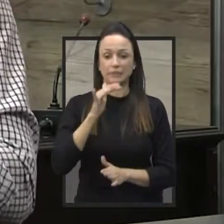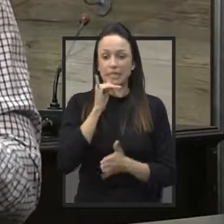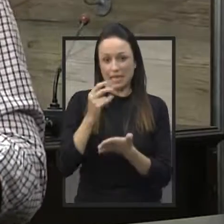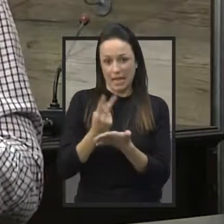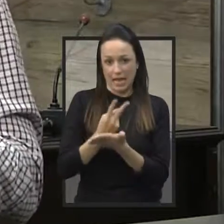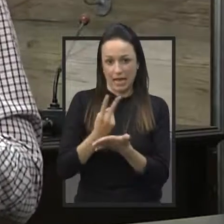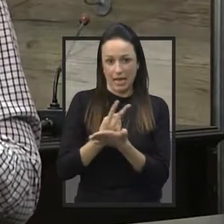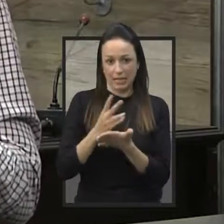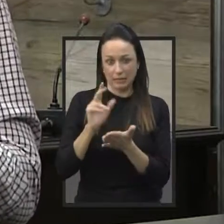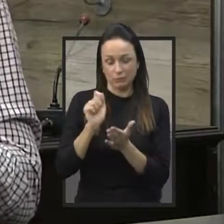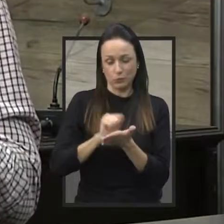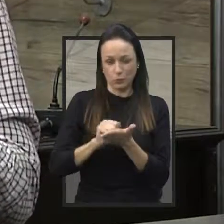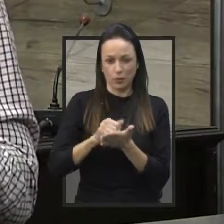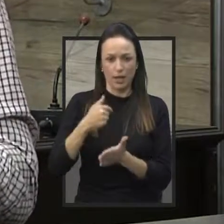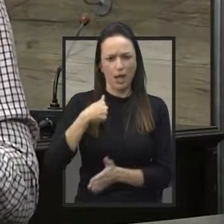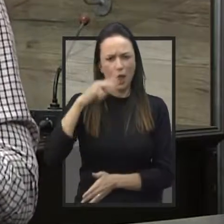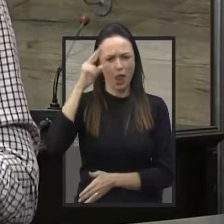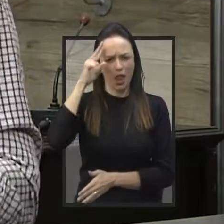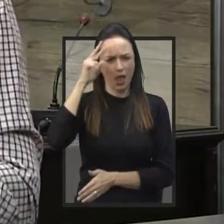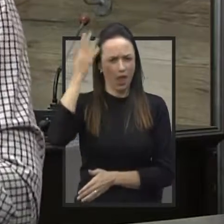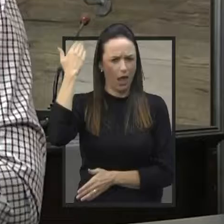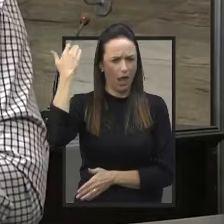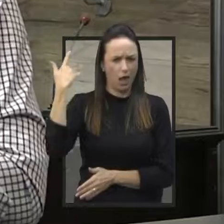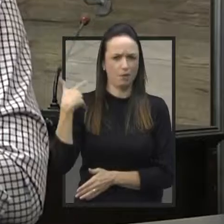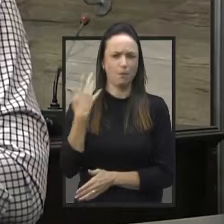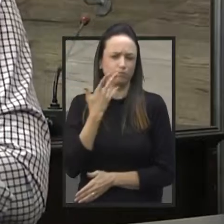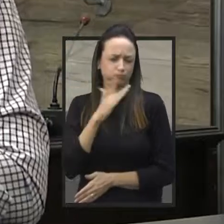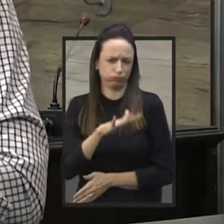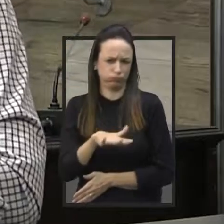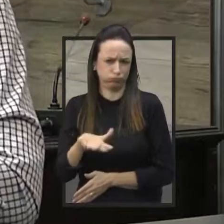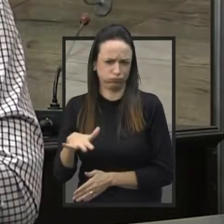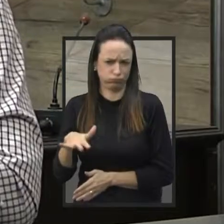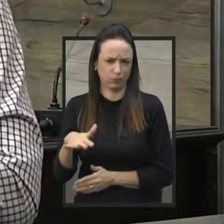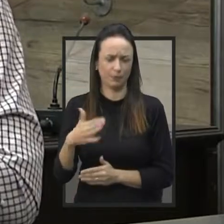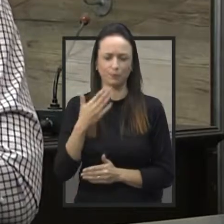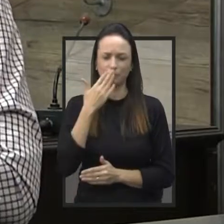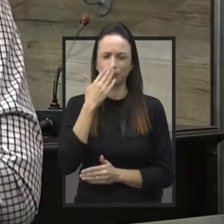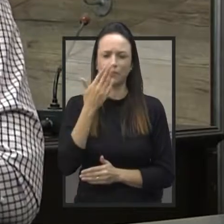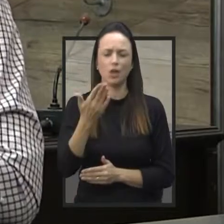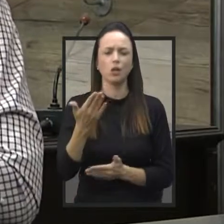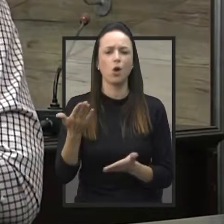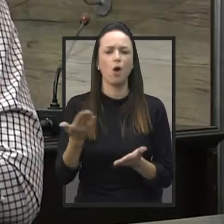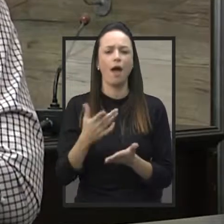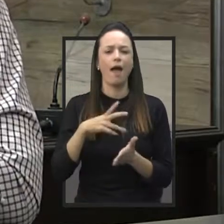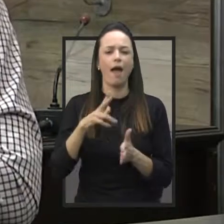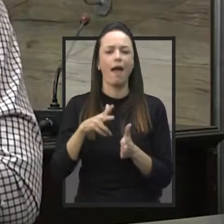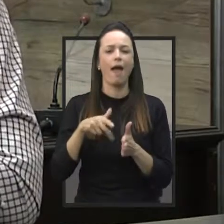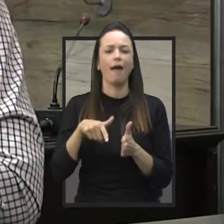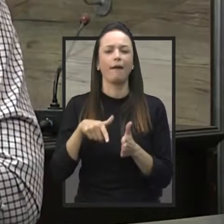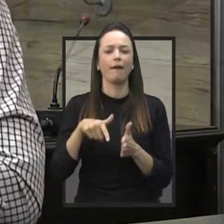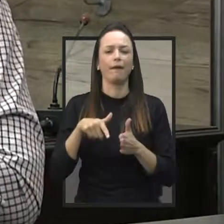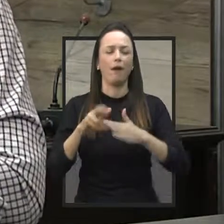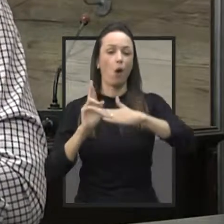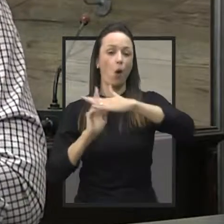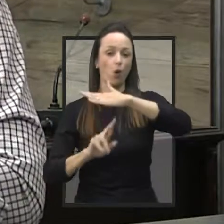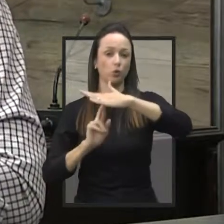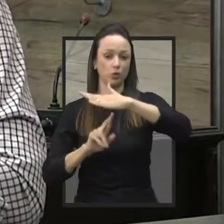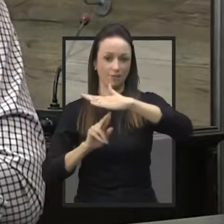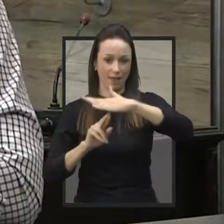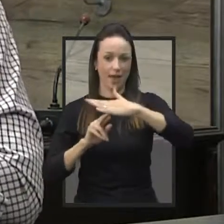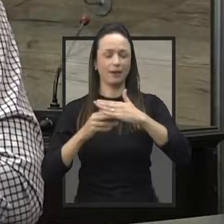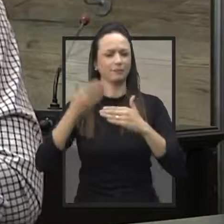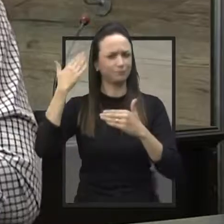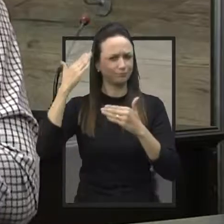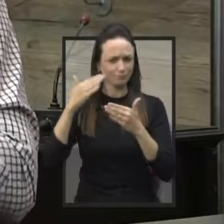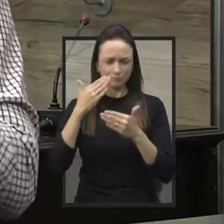né? Quando eu lembro que na minha infância, em frente onde hoje é a estação rodoviária, ali era uma estação ferroviária,